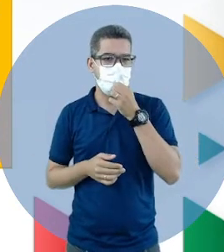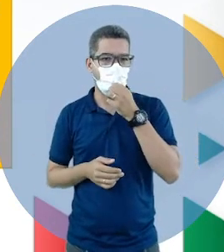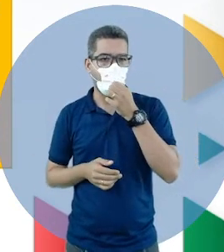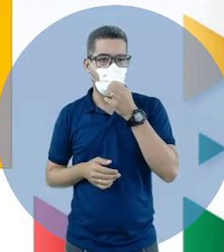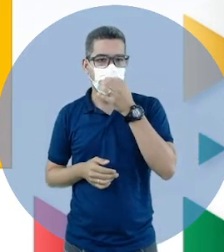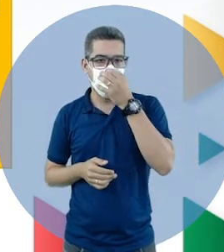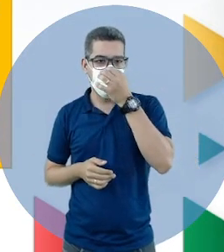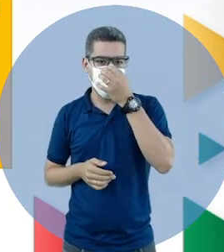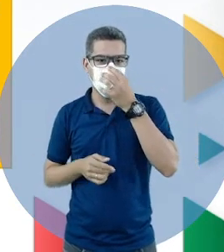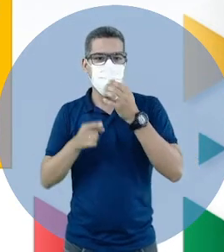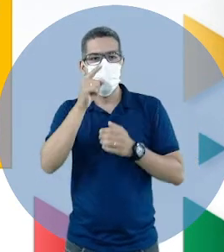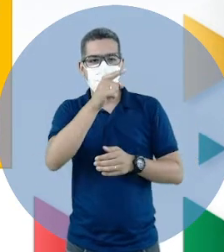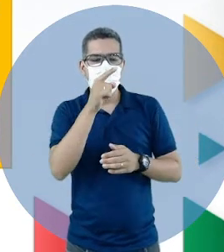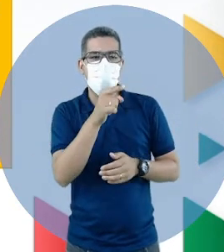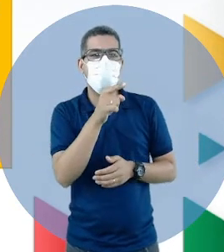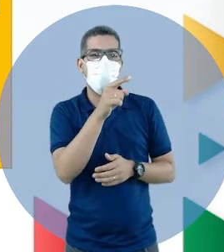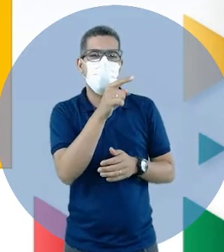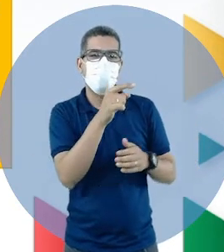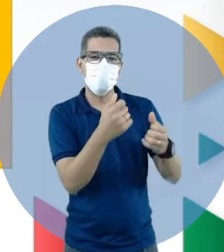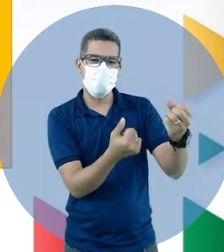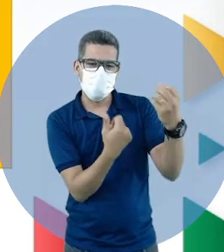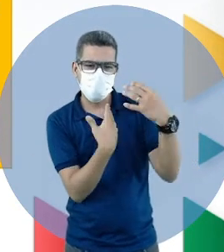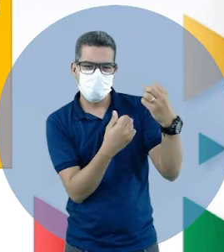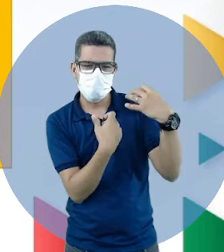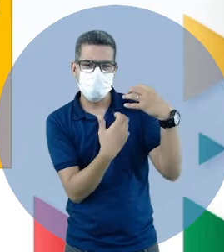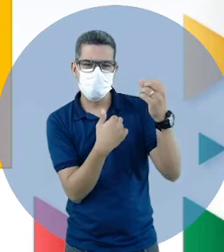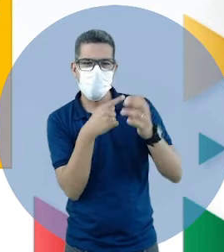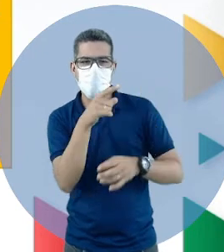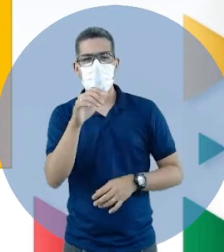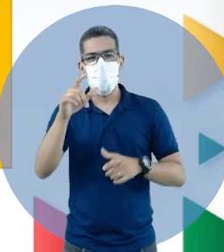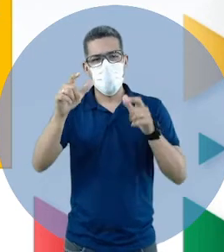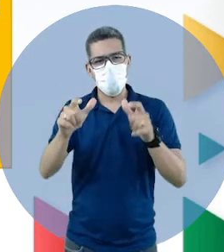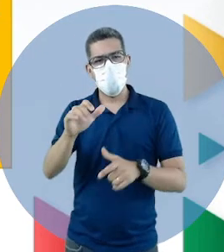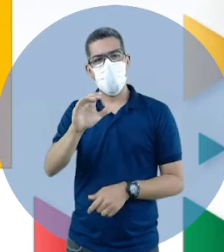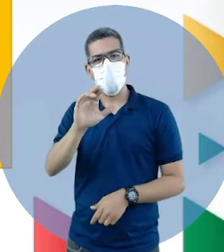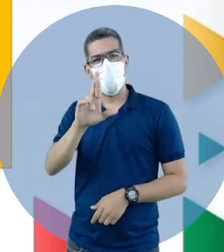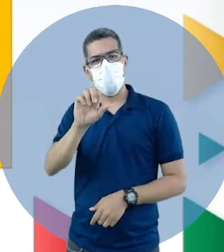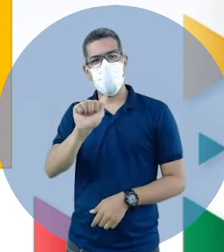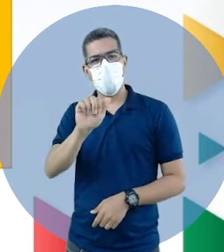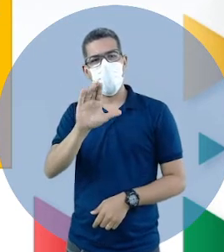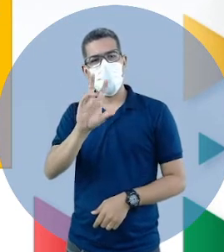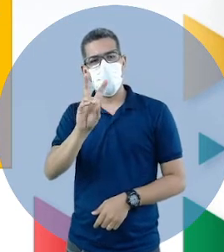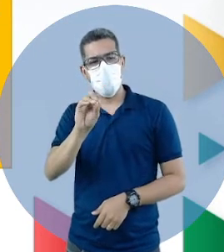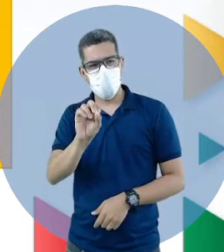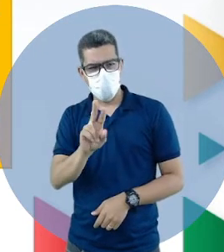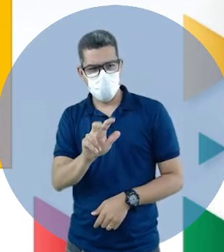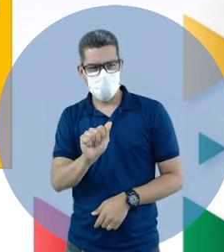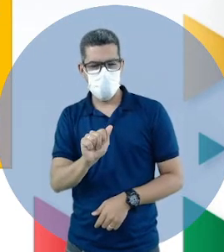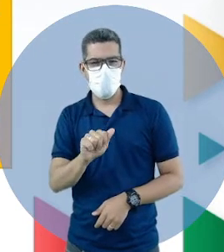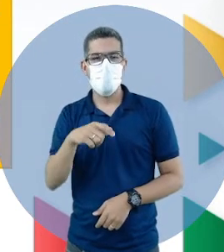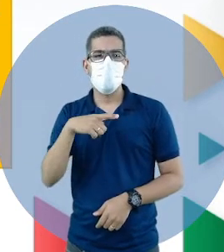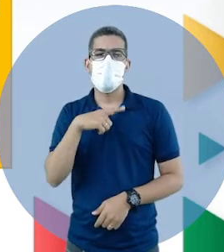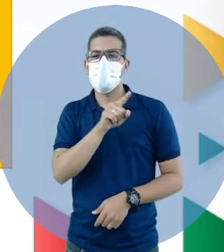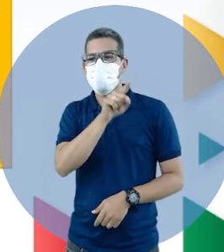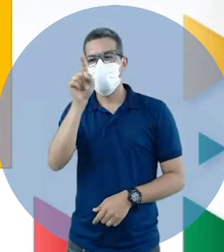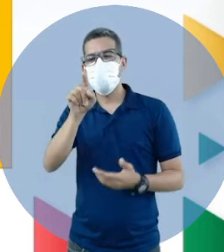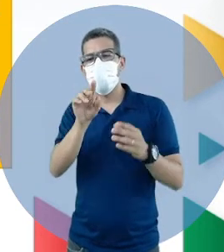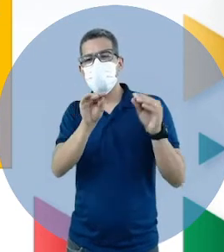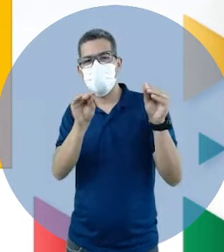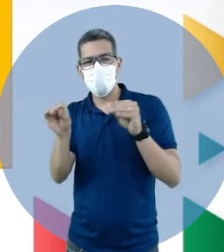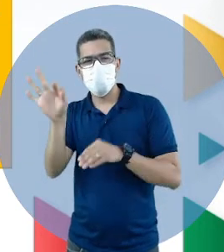na Cracóvia, na Polônia, claro. Terminada a guerra, continuou os seus estudos na faculdade